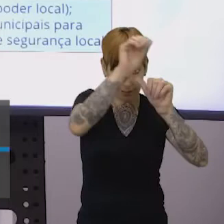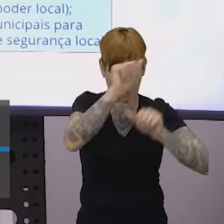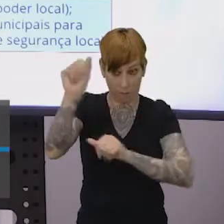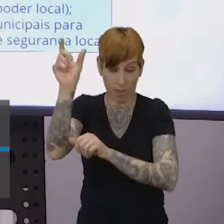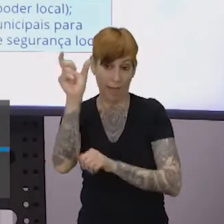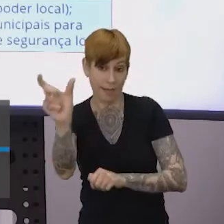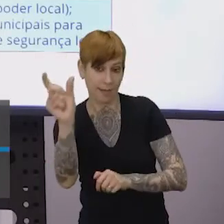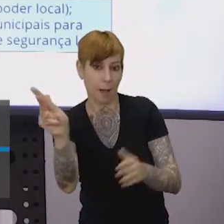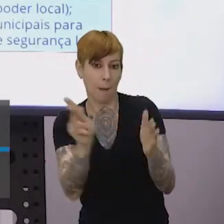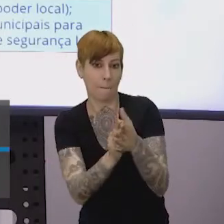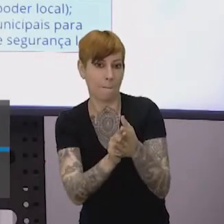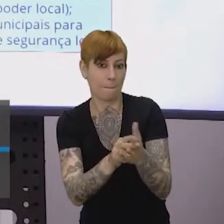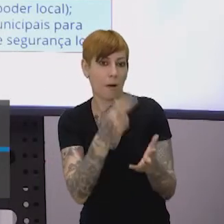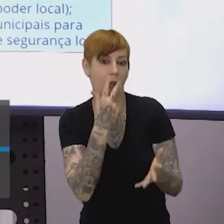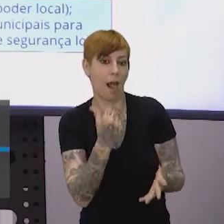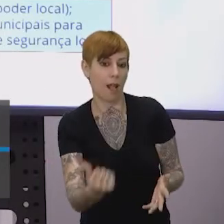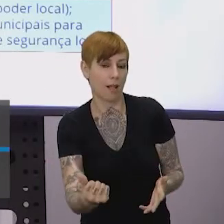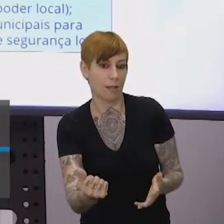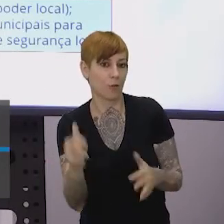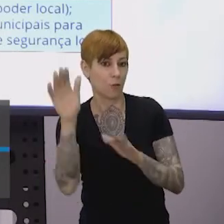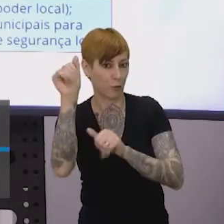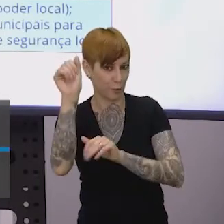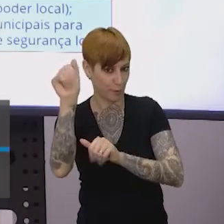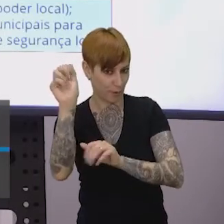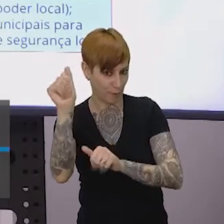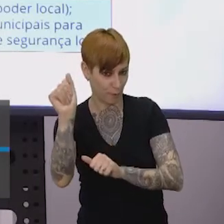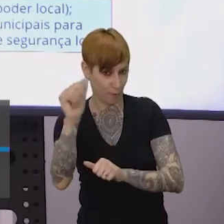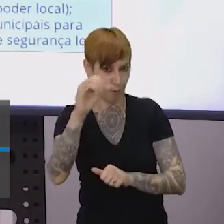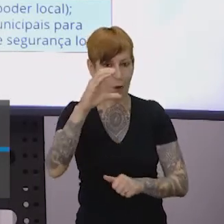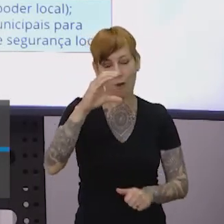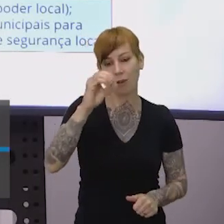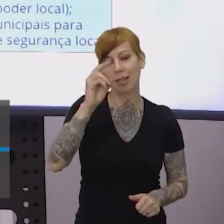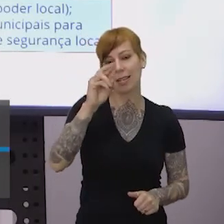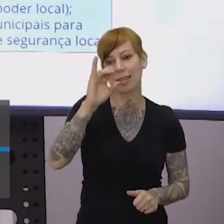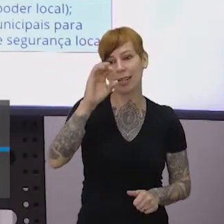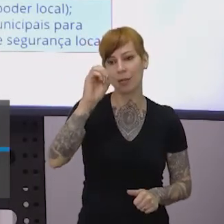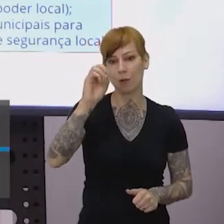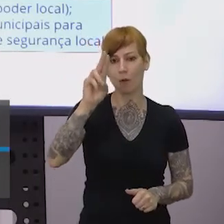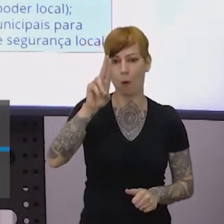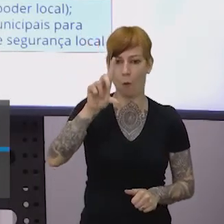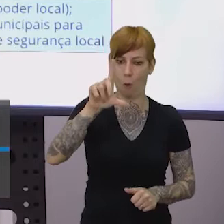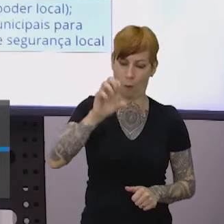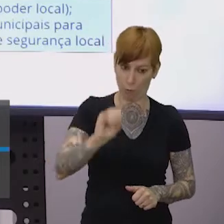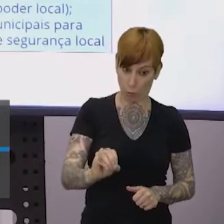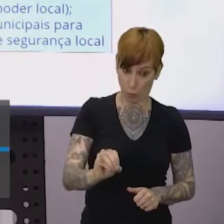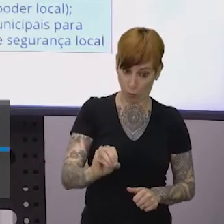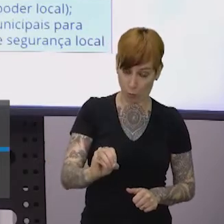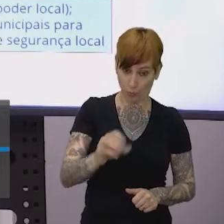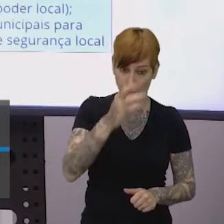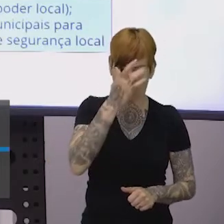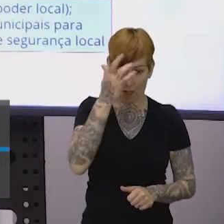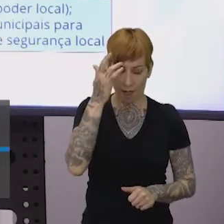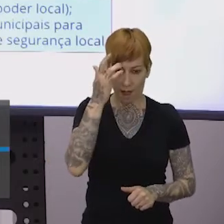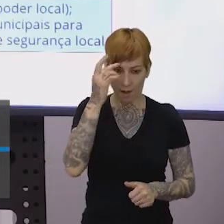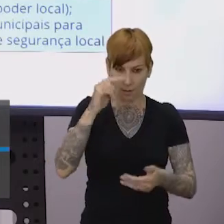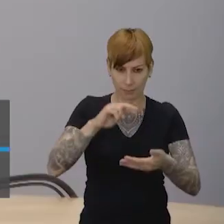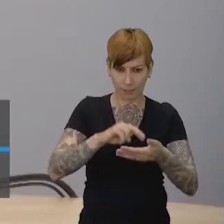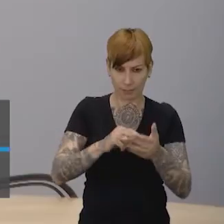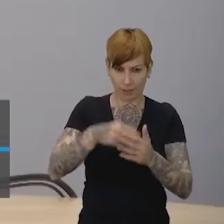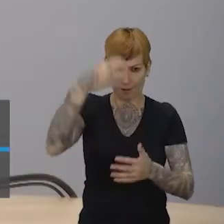onde se fala, é a elite branca que existe nessa região, só que ela não nasceu na